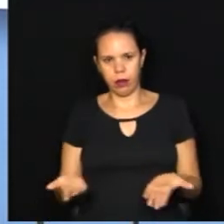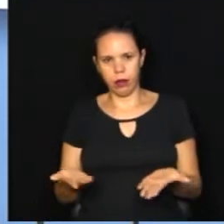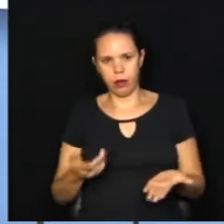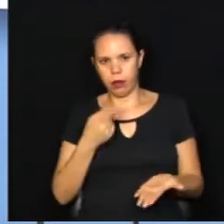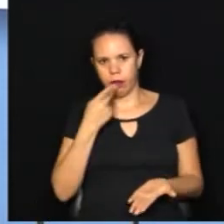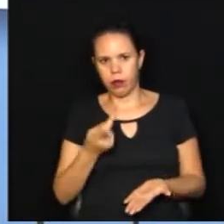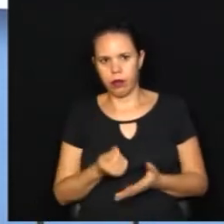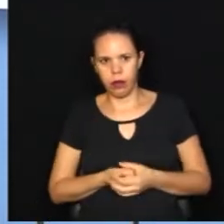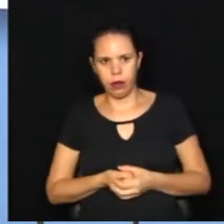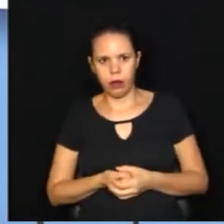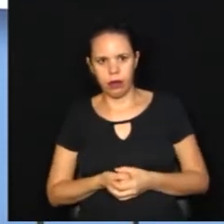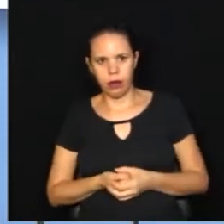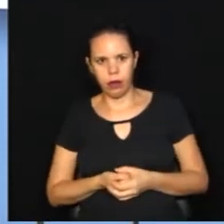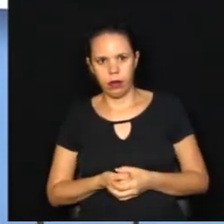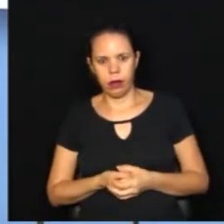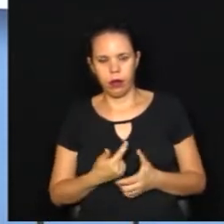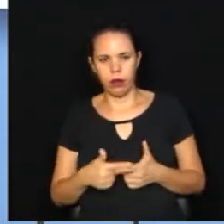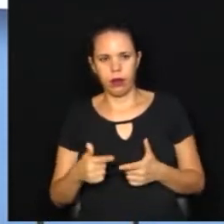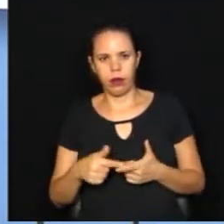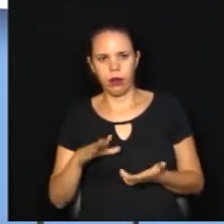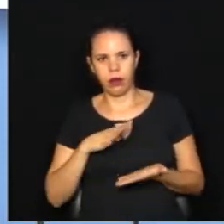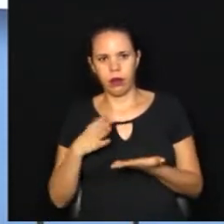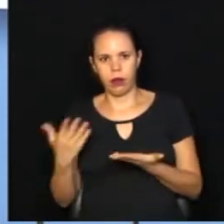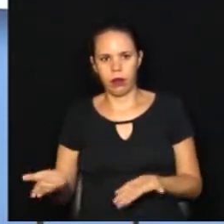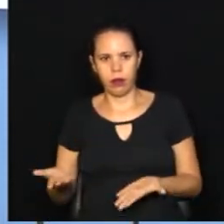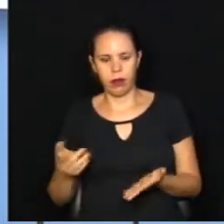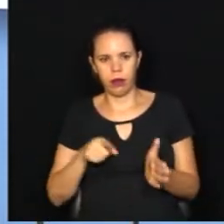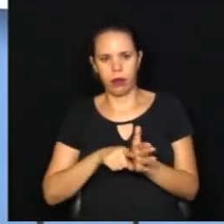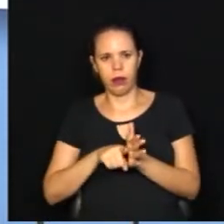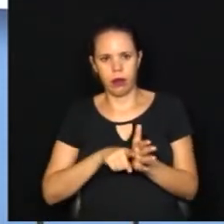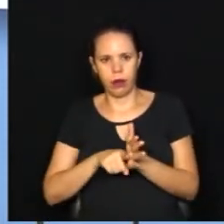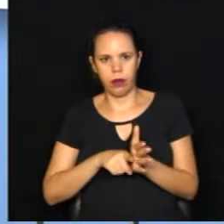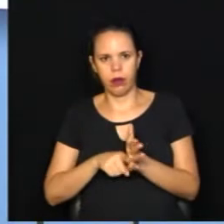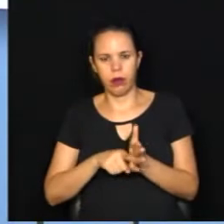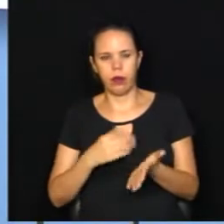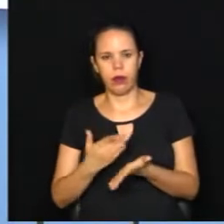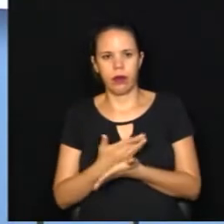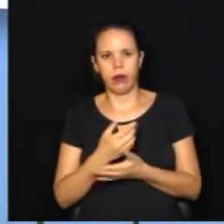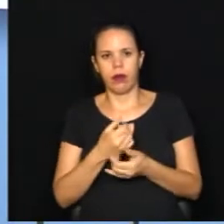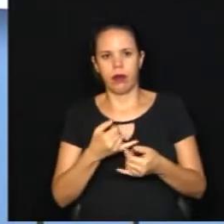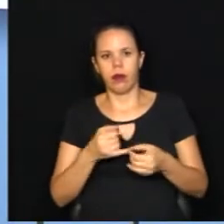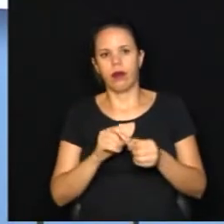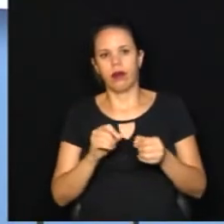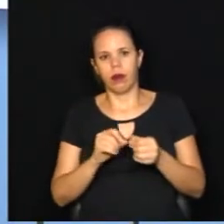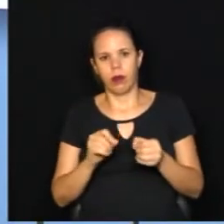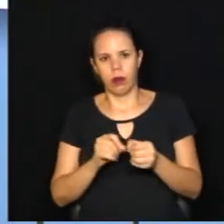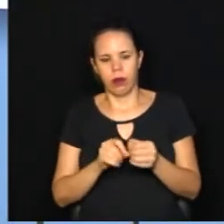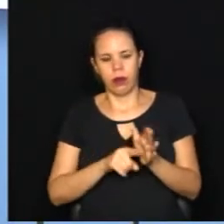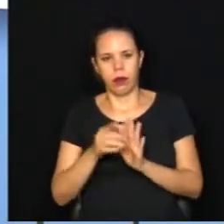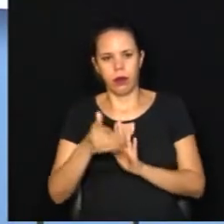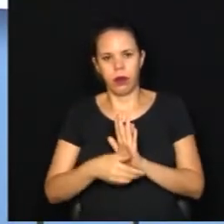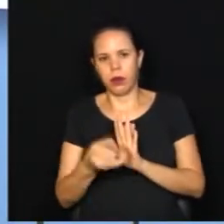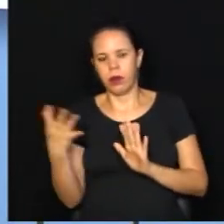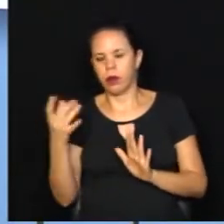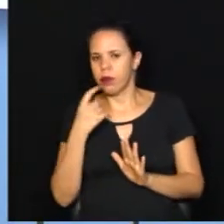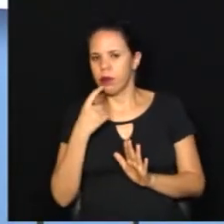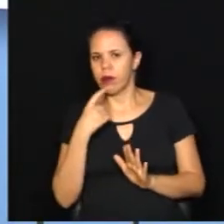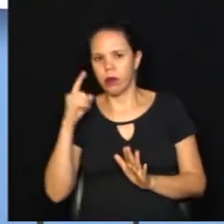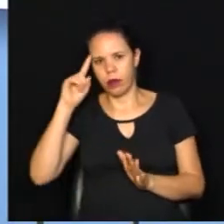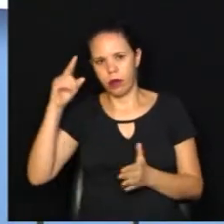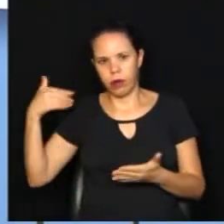também, a Prefeitura recebeu 15 denúncias de infração ali no Jardim Nova Europa. Por isso, nesta manhã, equipes